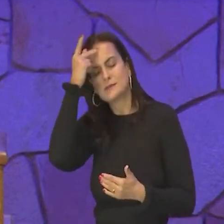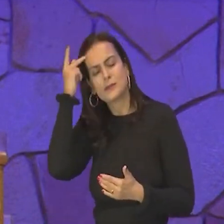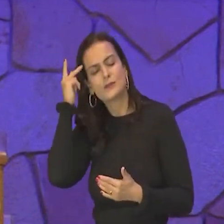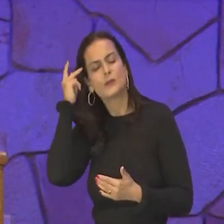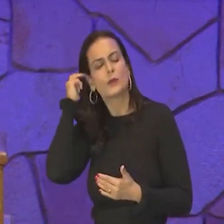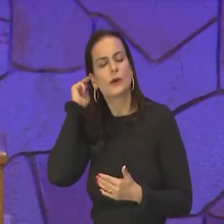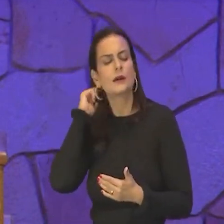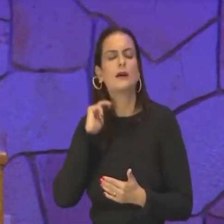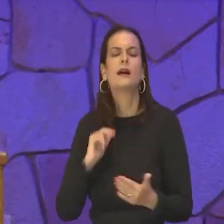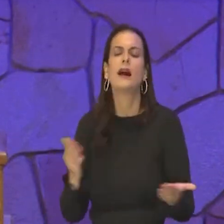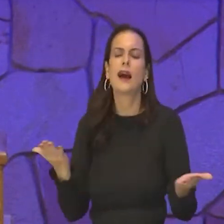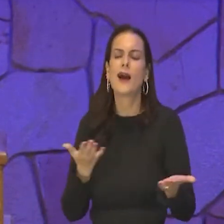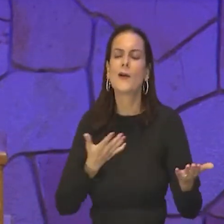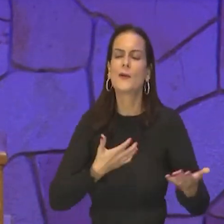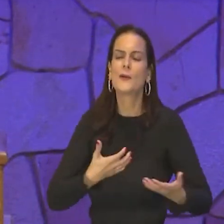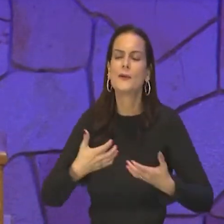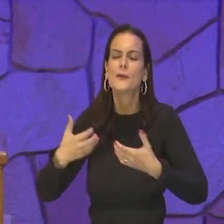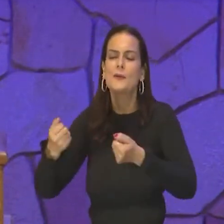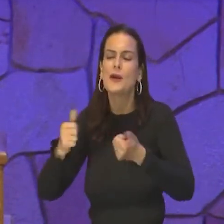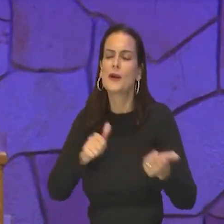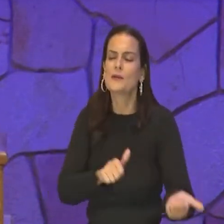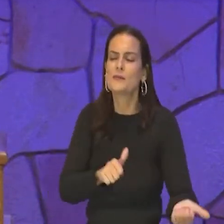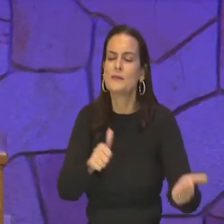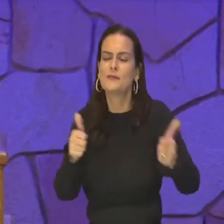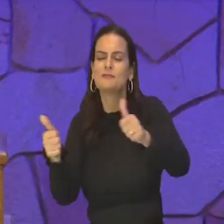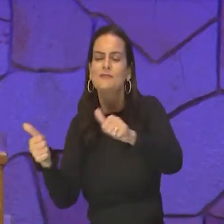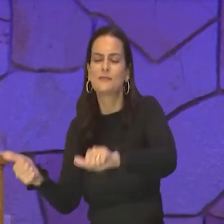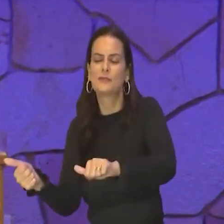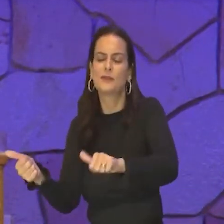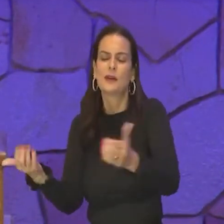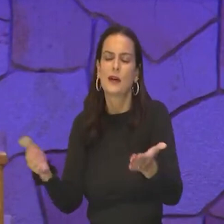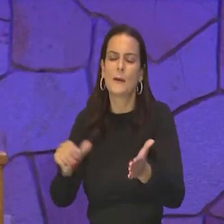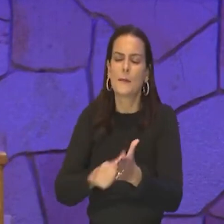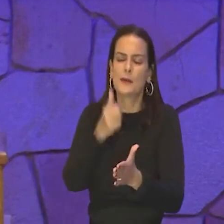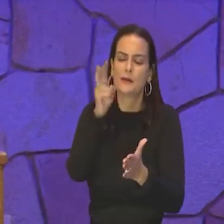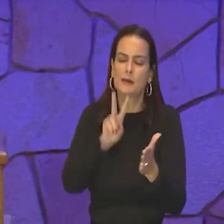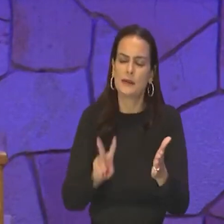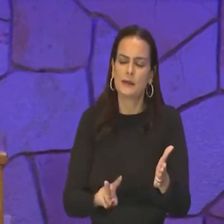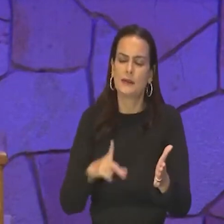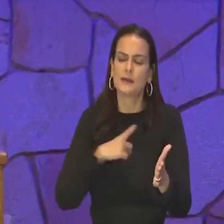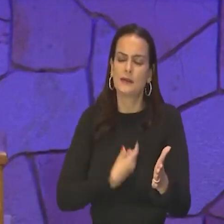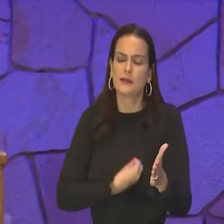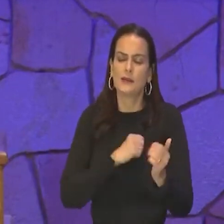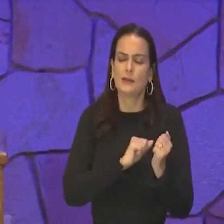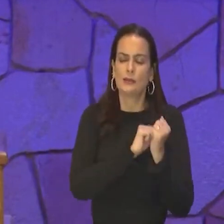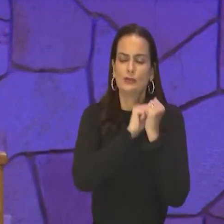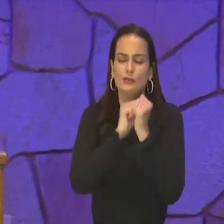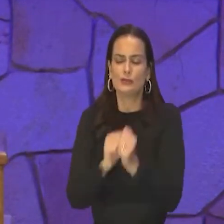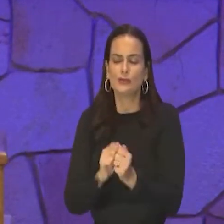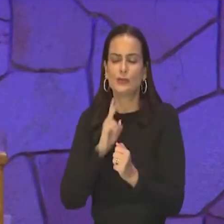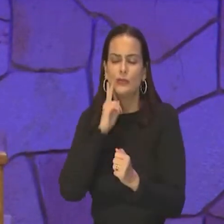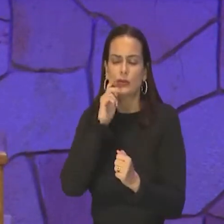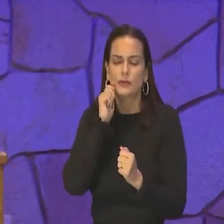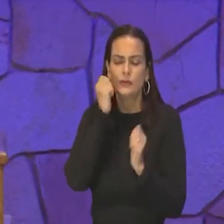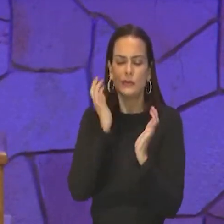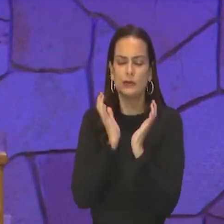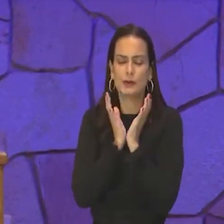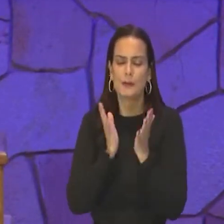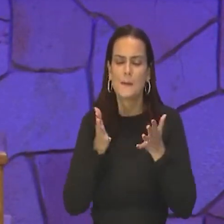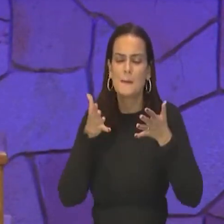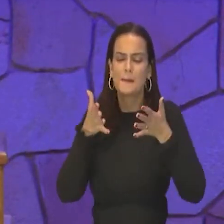sendo recepcionados através do batismo, Pai, e que pela primeira vez estarão conosco, ceando,